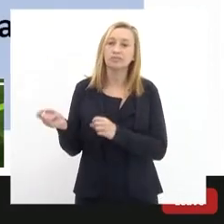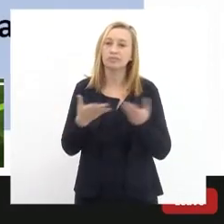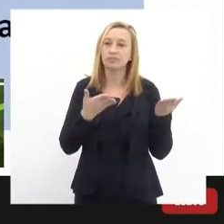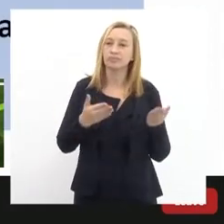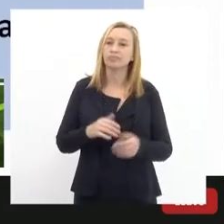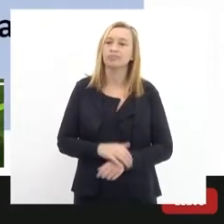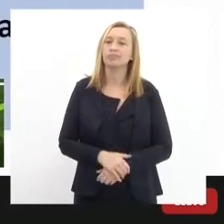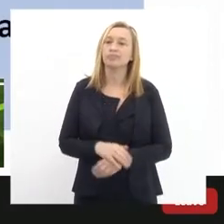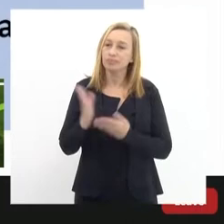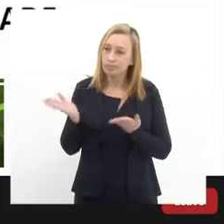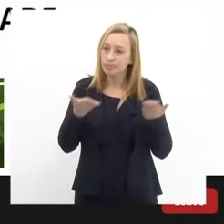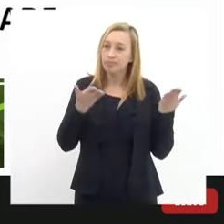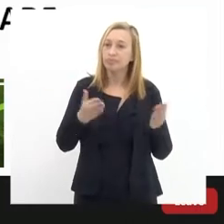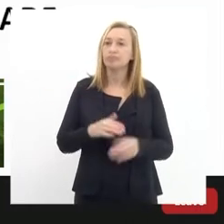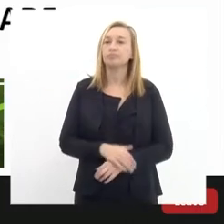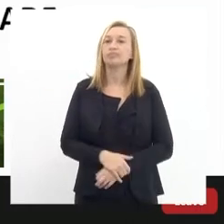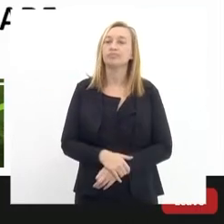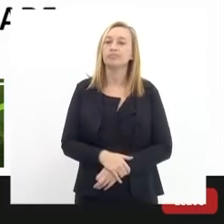Vamos lá.